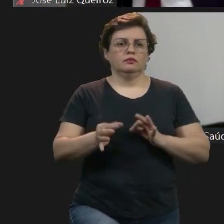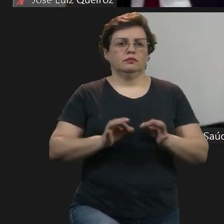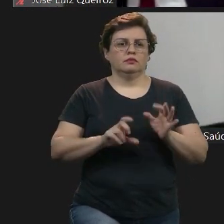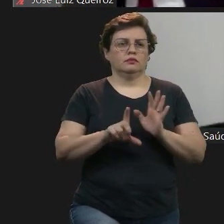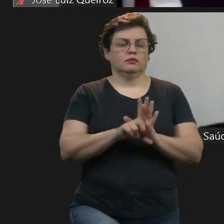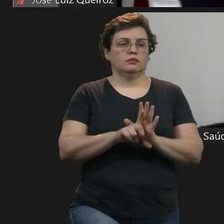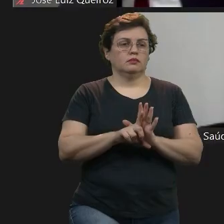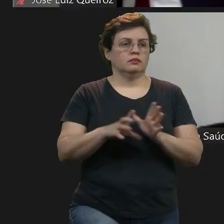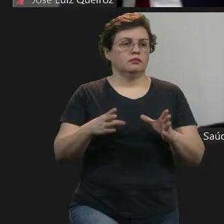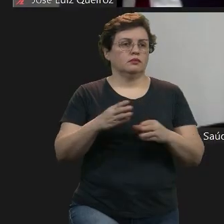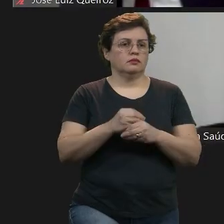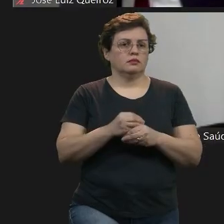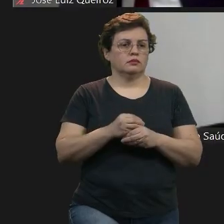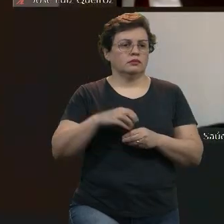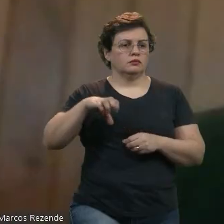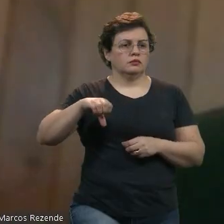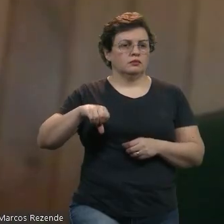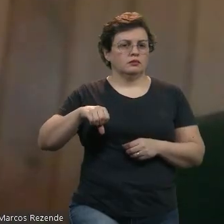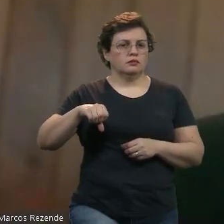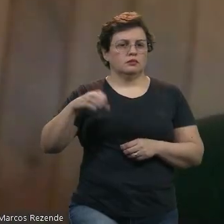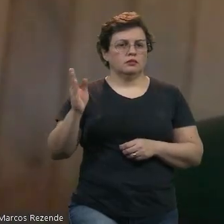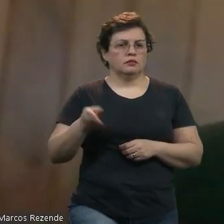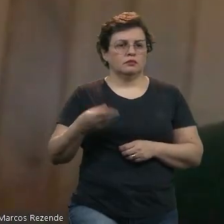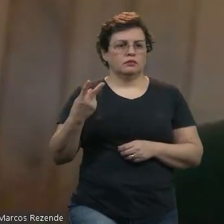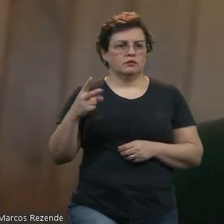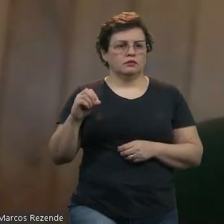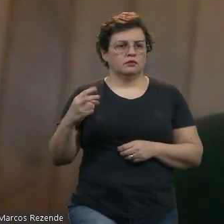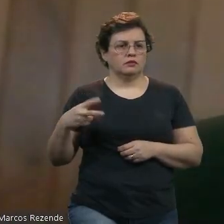lei complementar 9 de 2020.